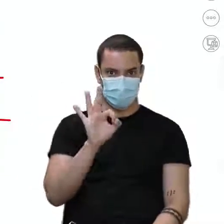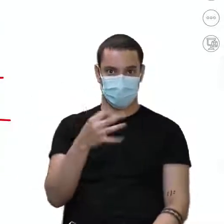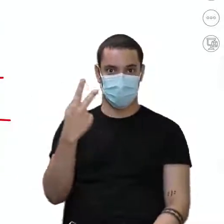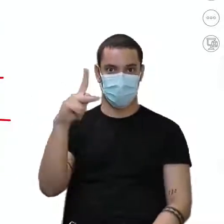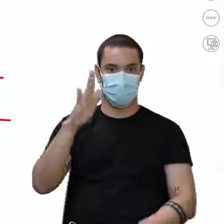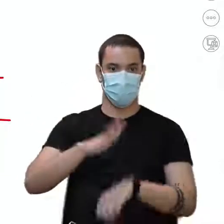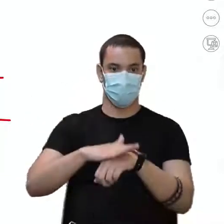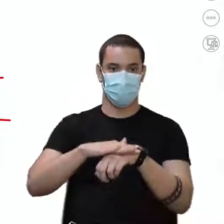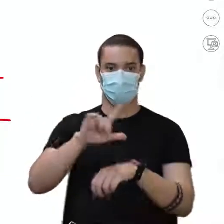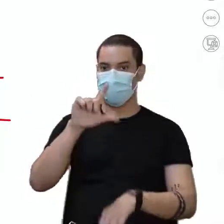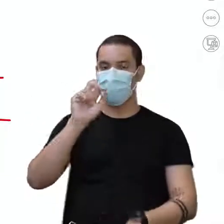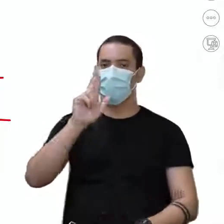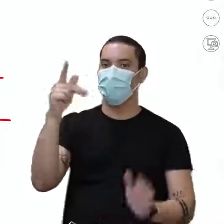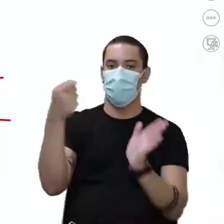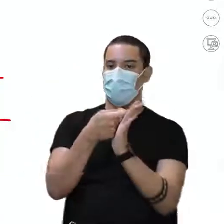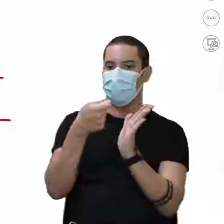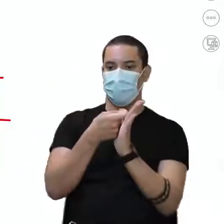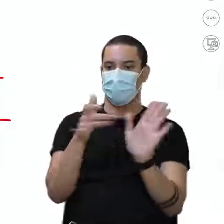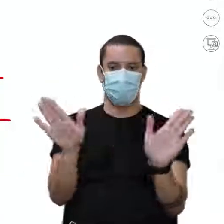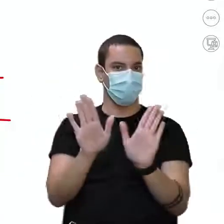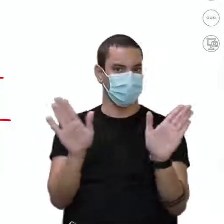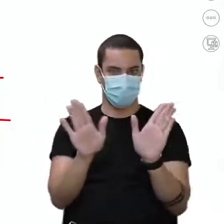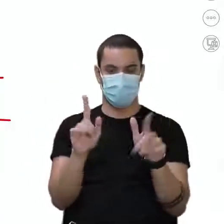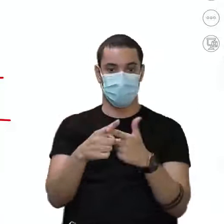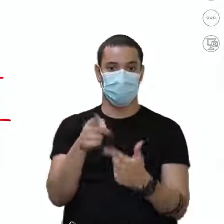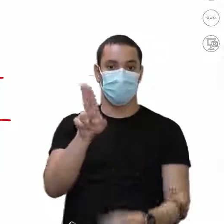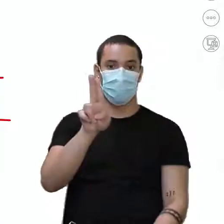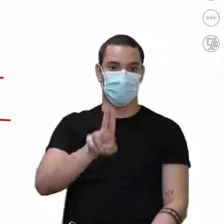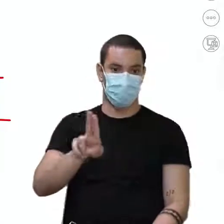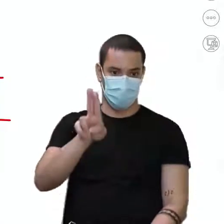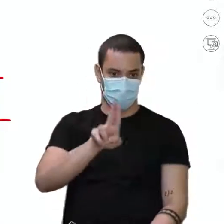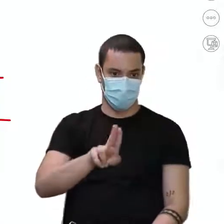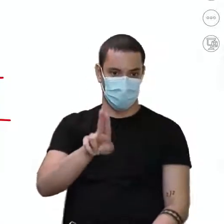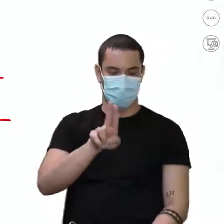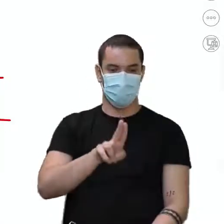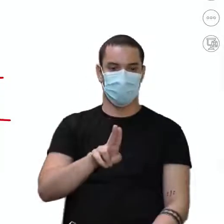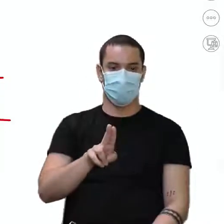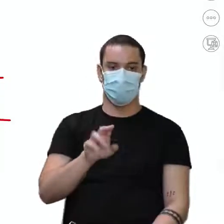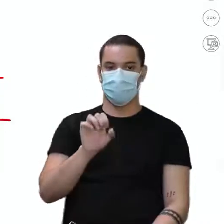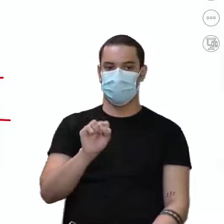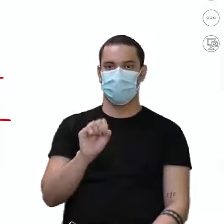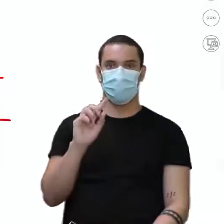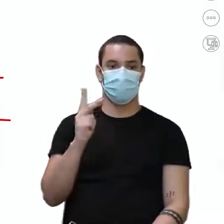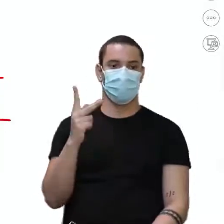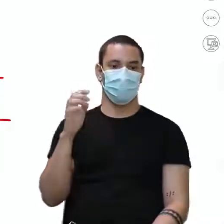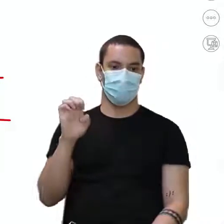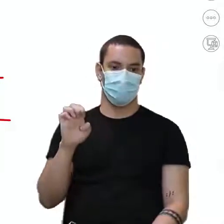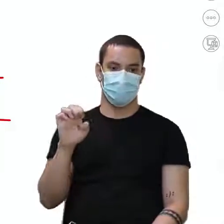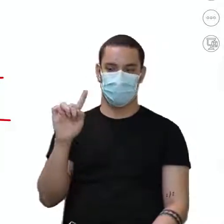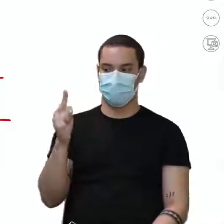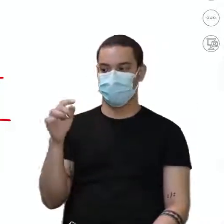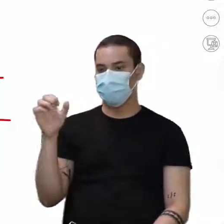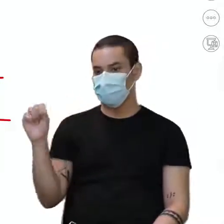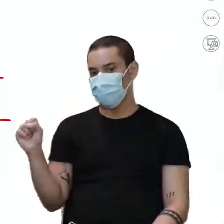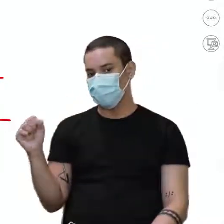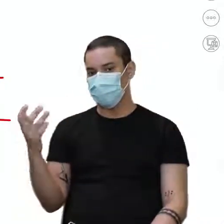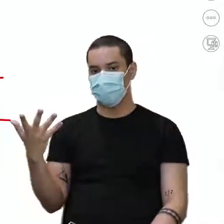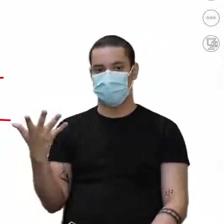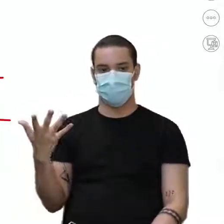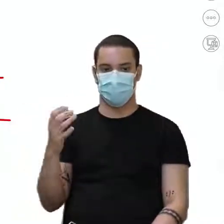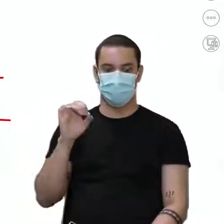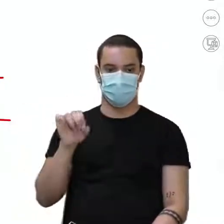sua. Não é obrigado, tá? Aí você pode usar his, ou she's, tá?